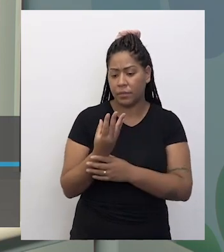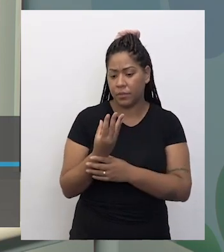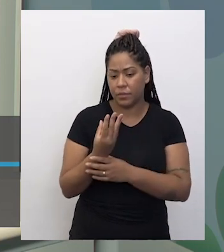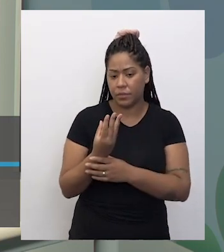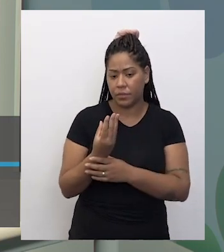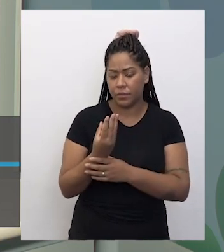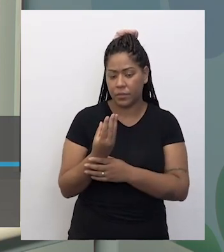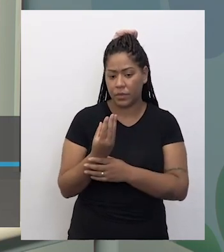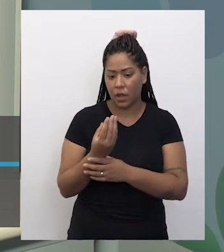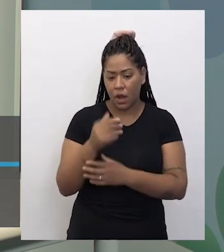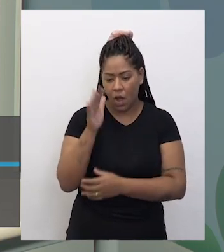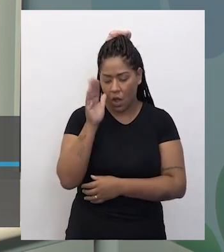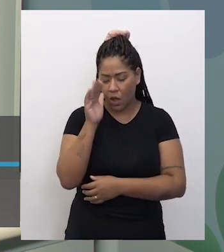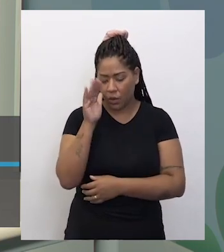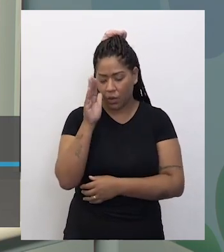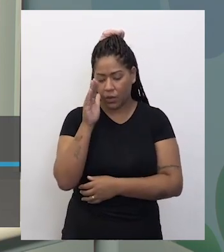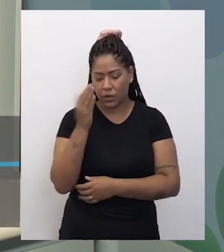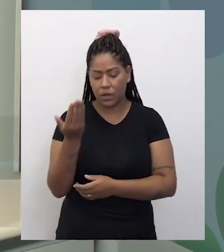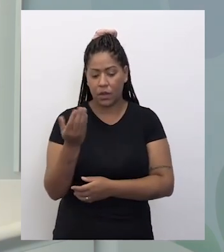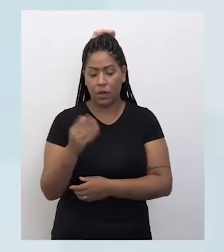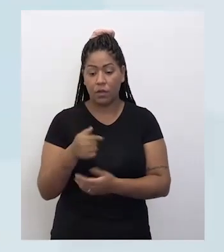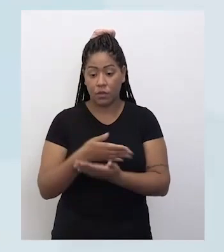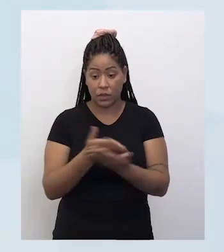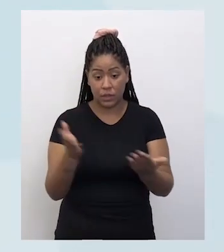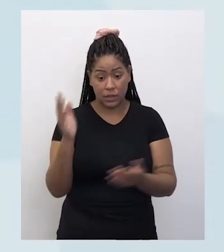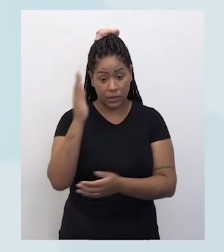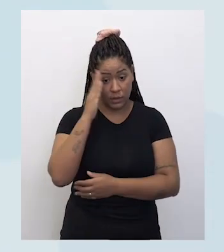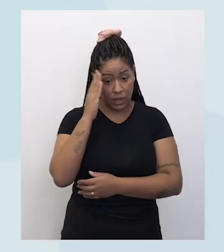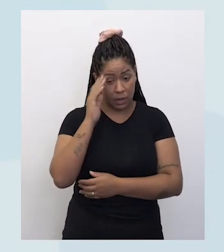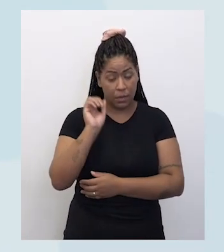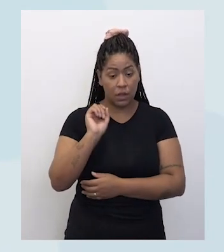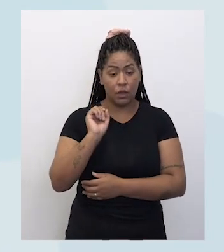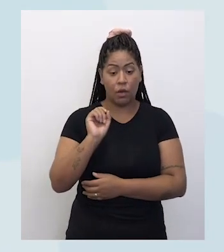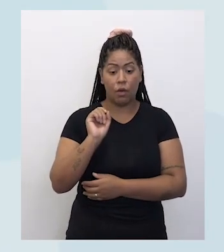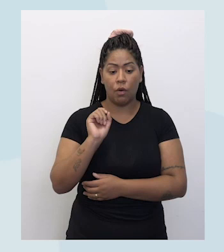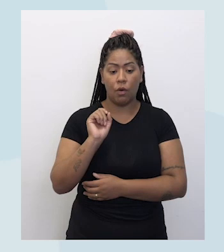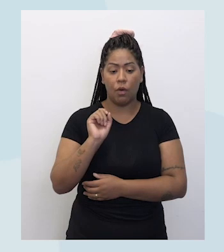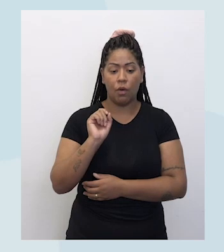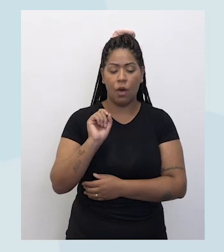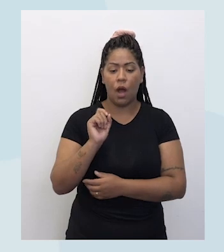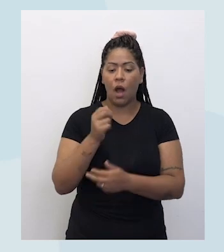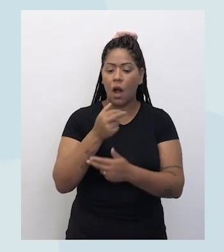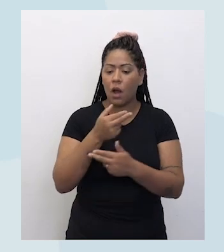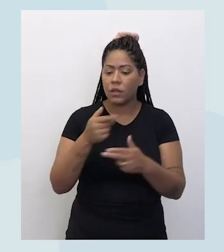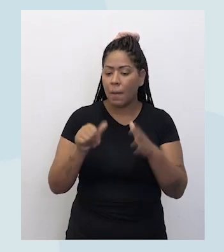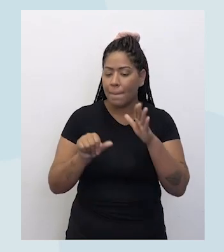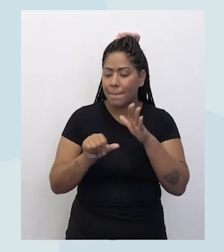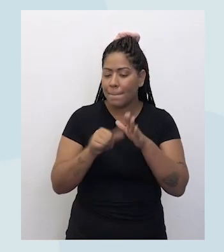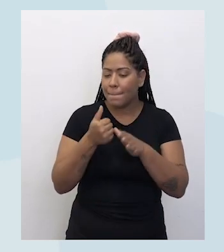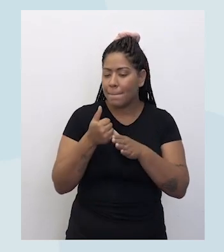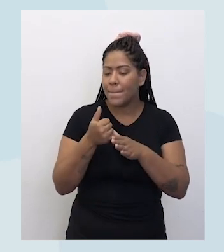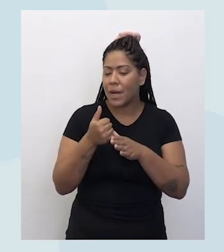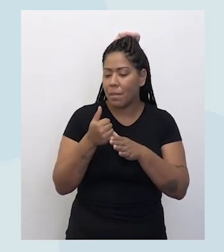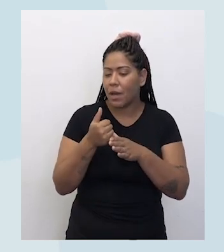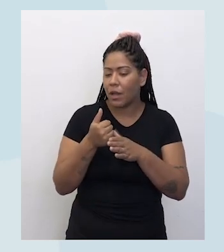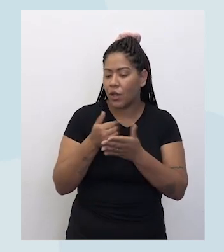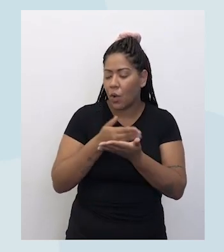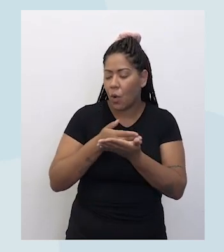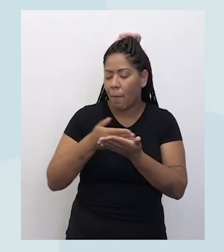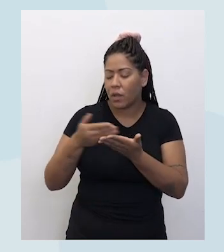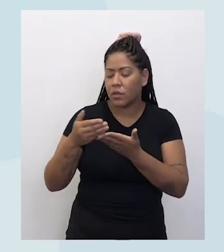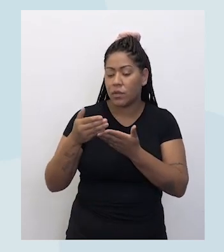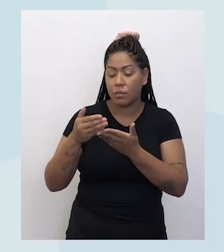de curiosidade, vocês sabem qual foi o primeiro meio de comunicação em massa que começou a